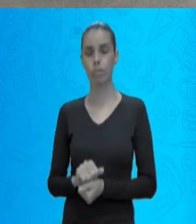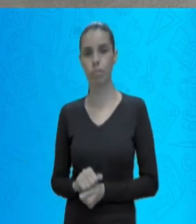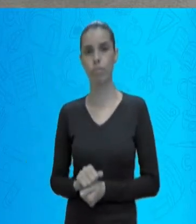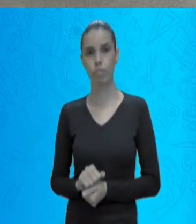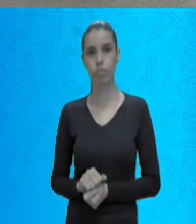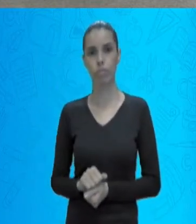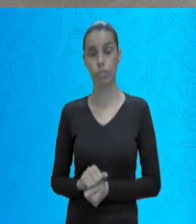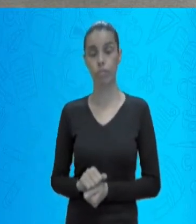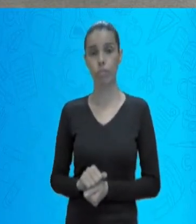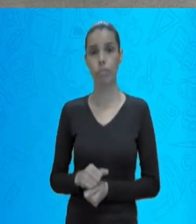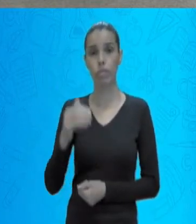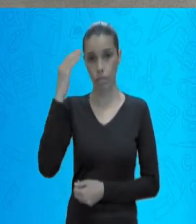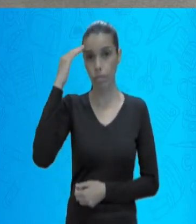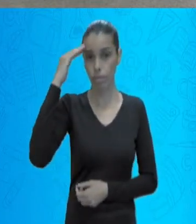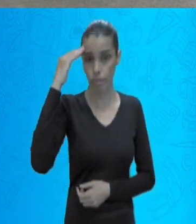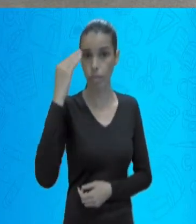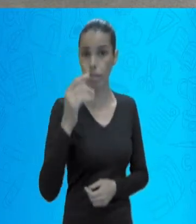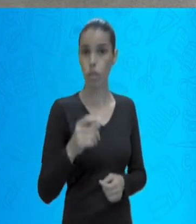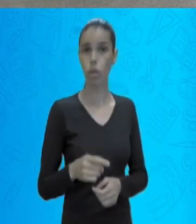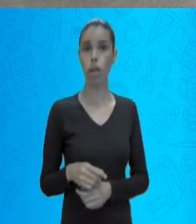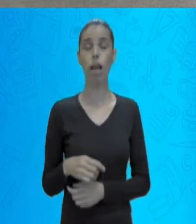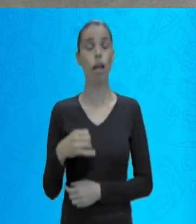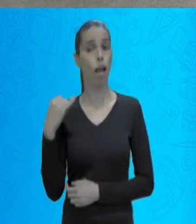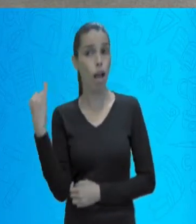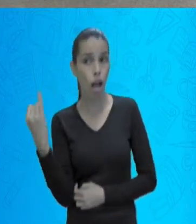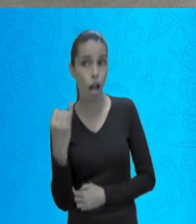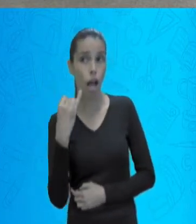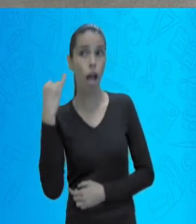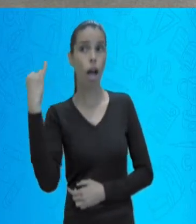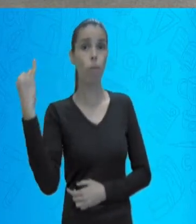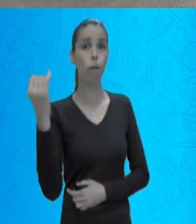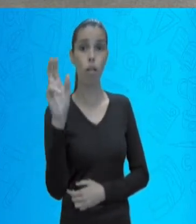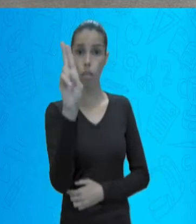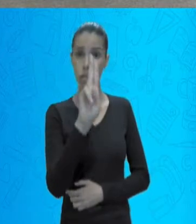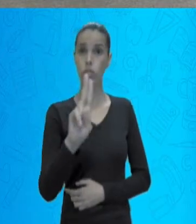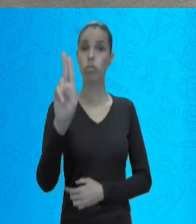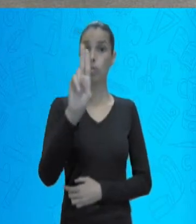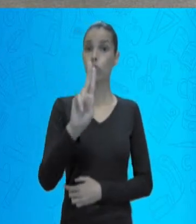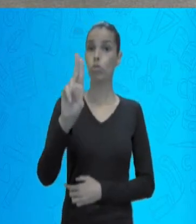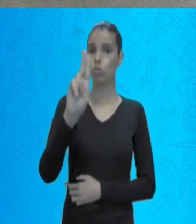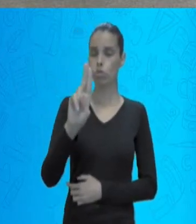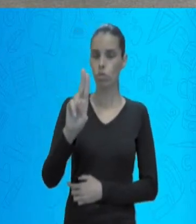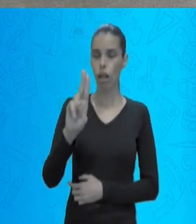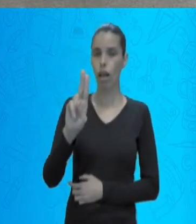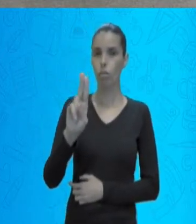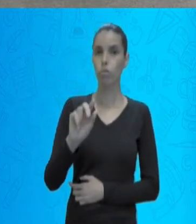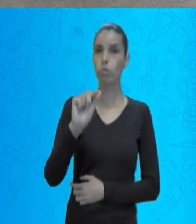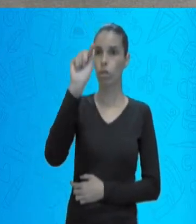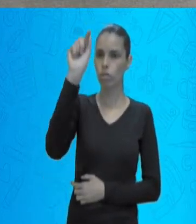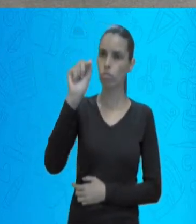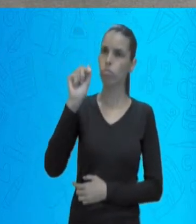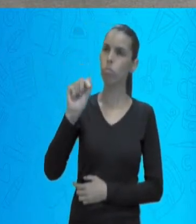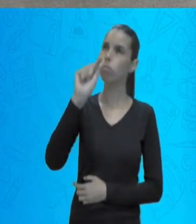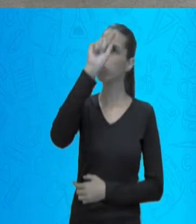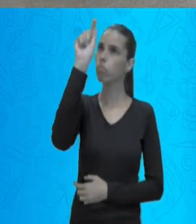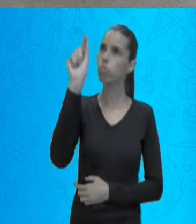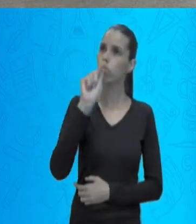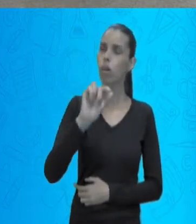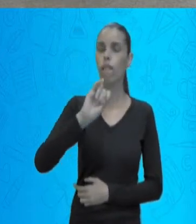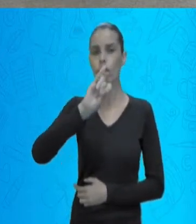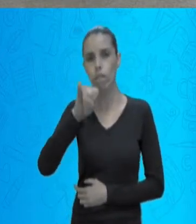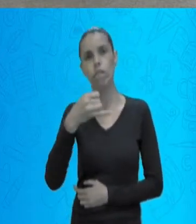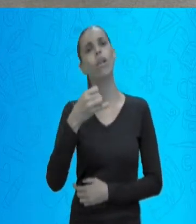ter Copa do Mundo. Então, a importância da pontuação na entonação da nossa voz, nosso jeito de